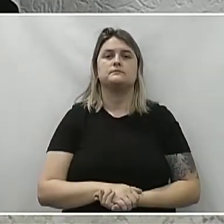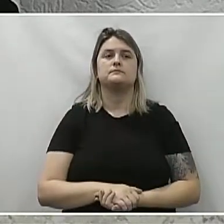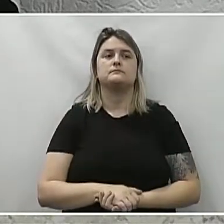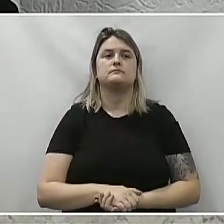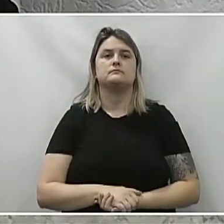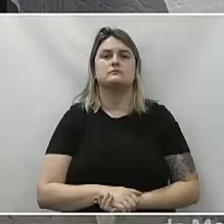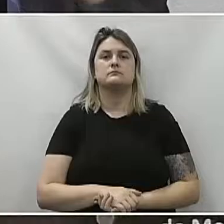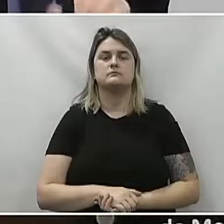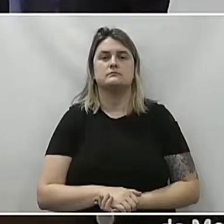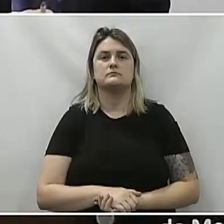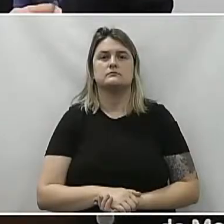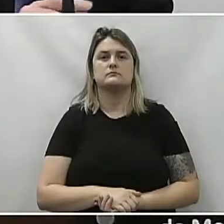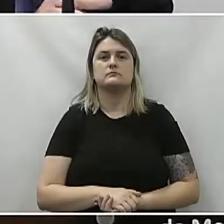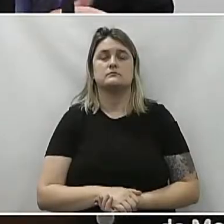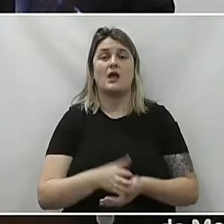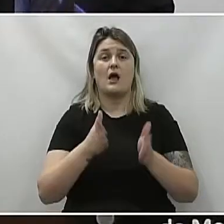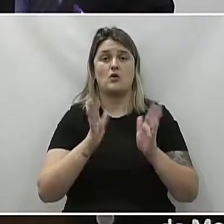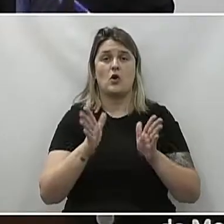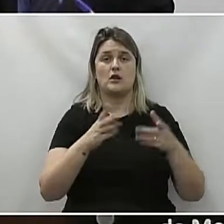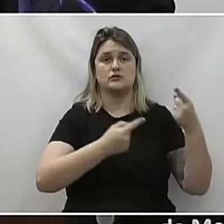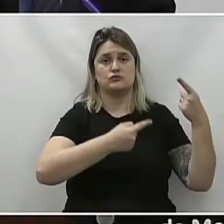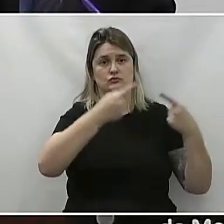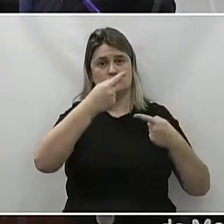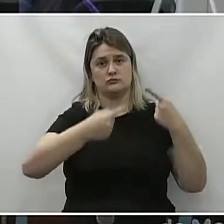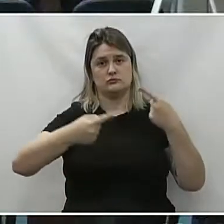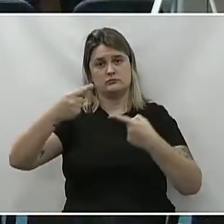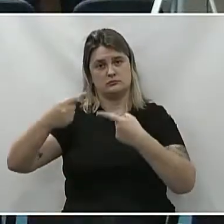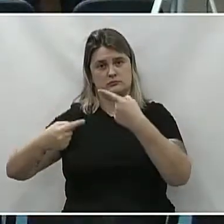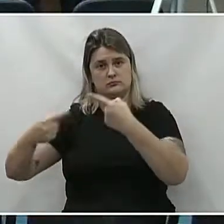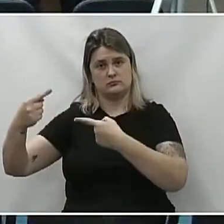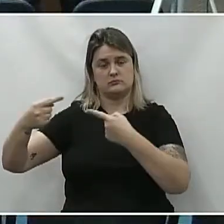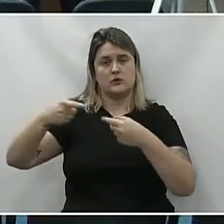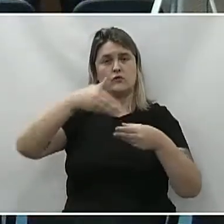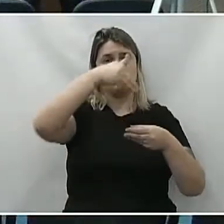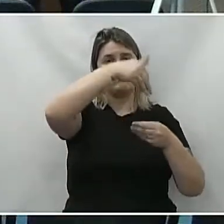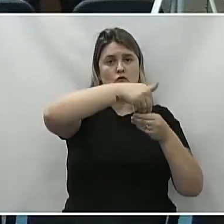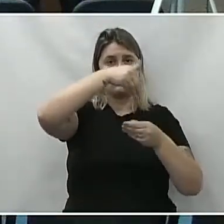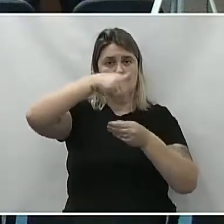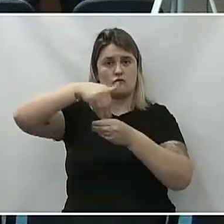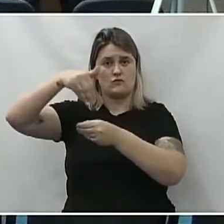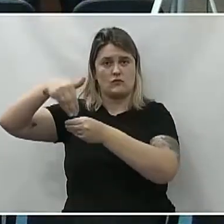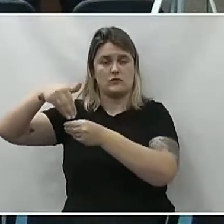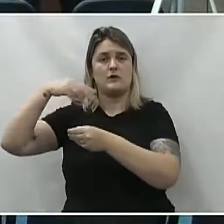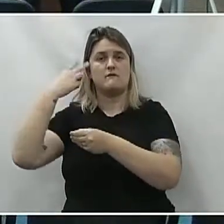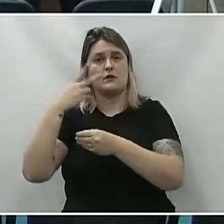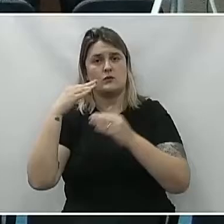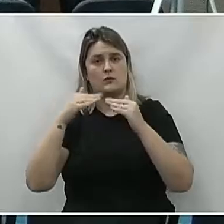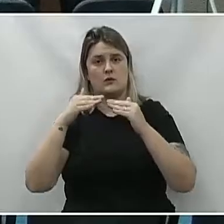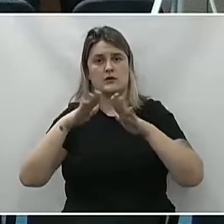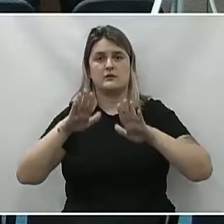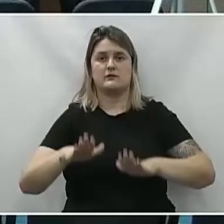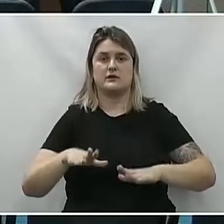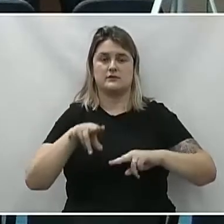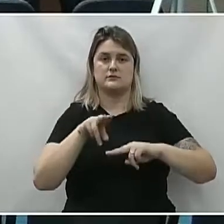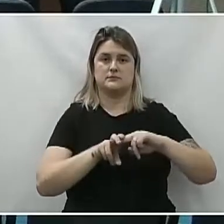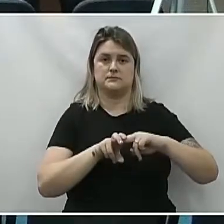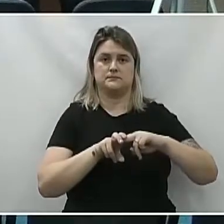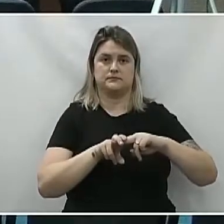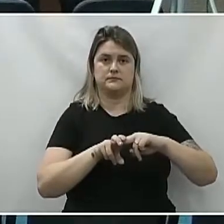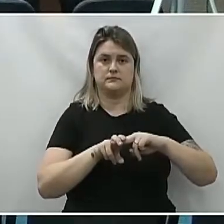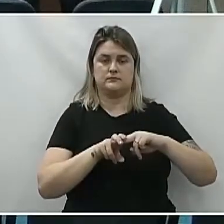É o parecer. Em discussão, em votação, senhores vereadores que aprovam, permaneçam como